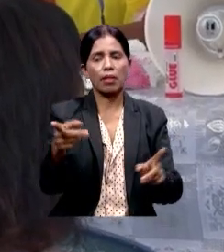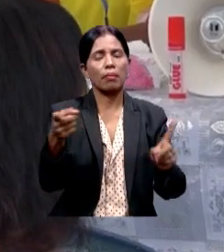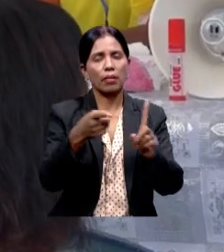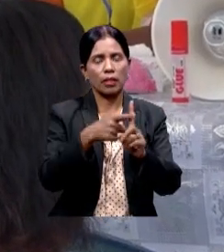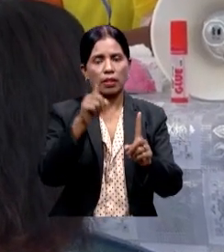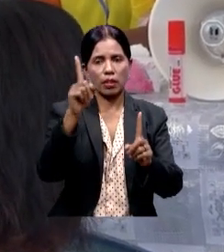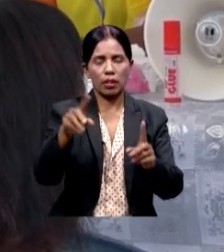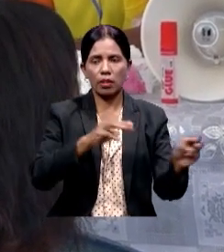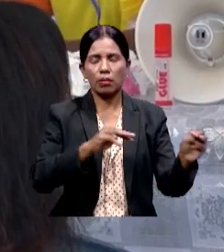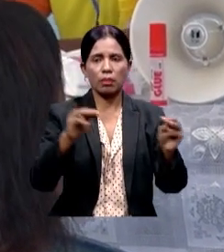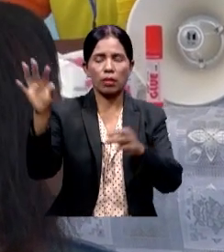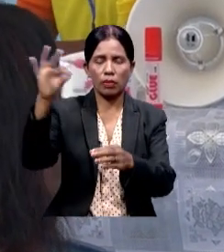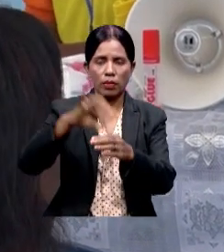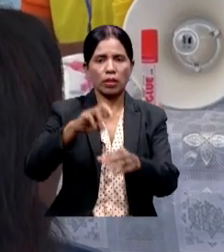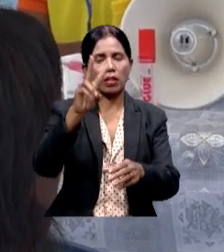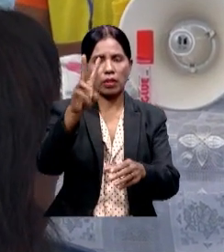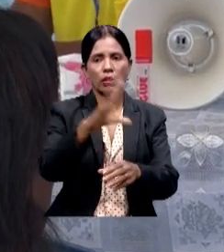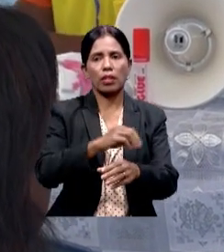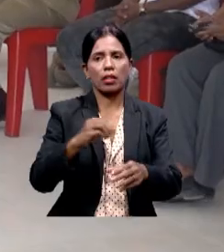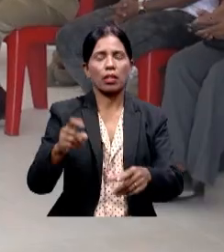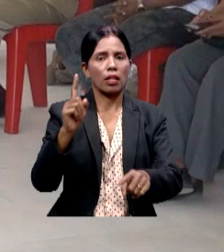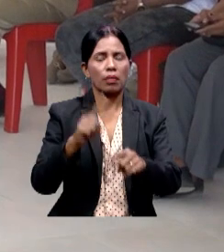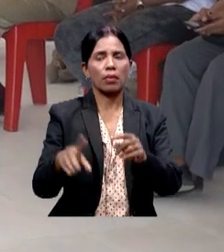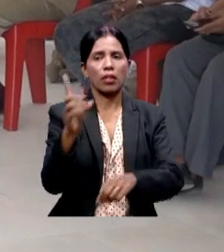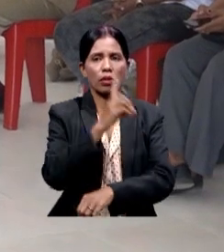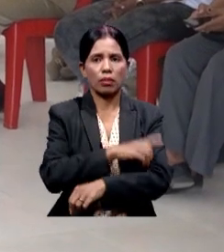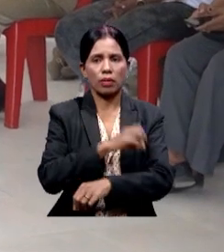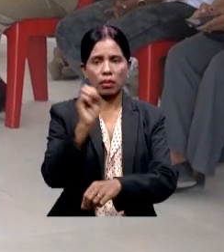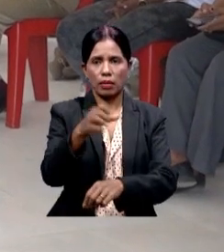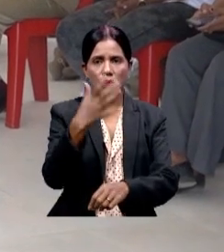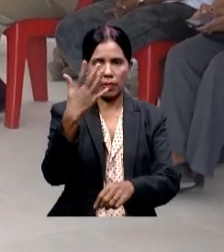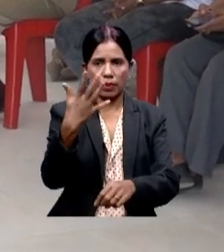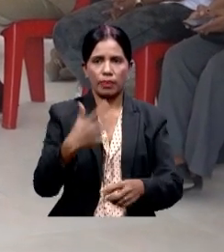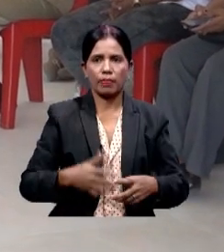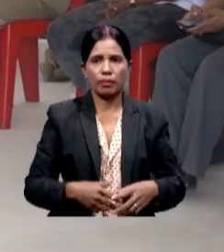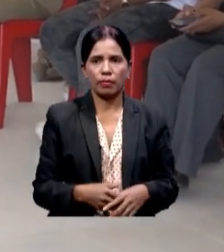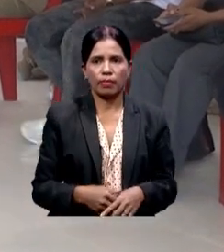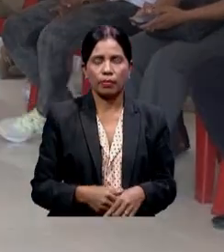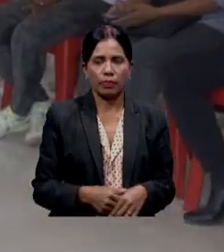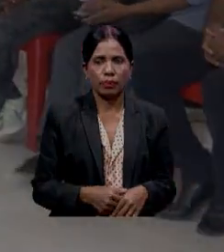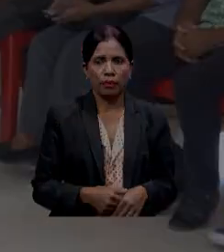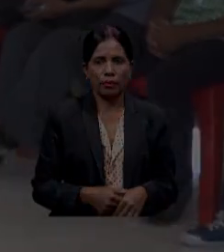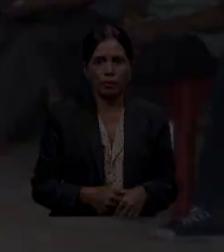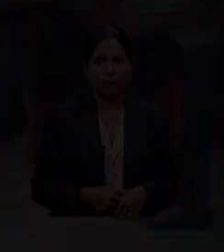se avança para a segunda volta e a prazo labele Liu Loron San Restren Lima. Adere de Semenes, Agostinho da Costa, GMN.